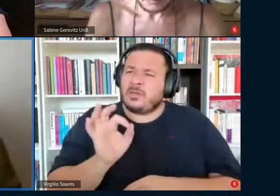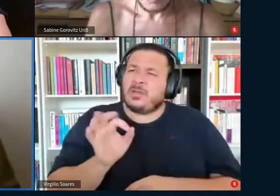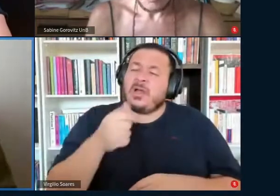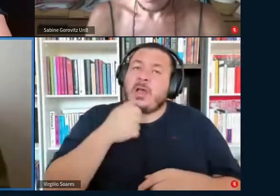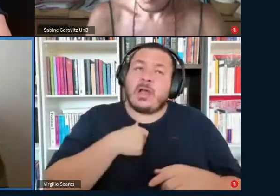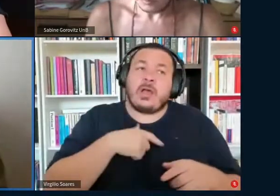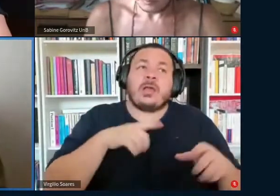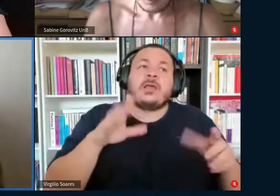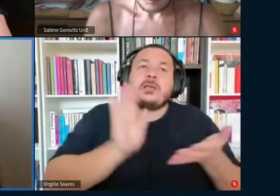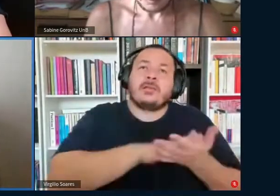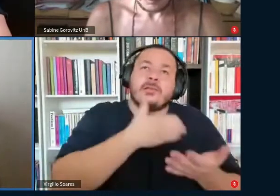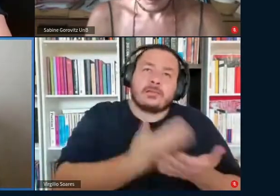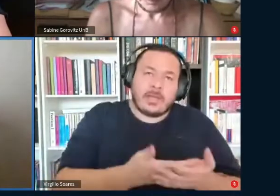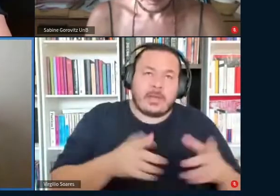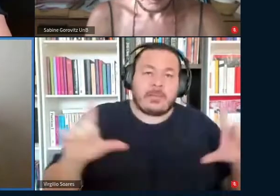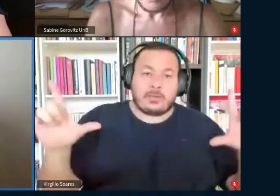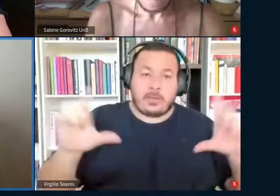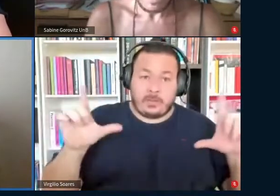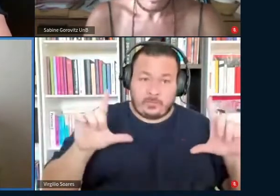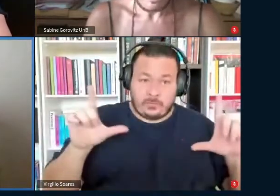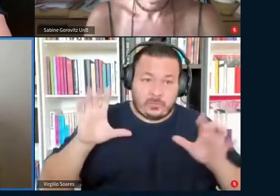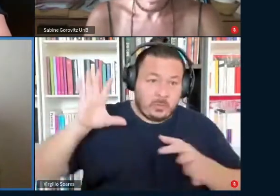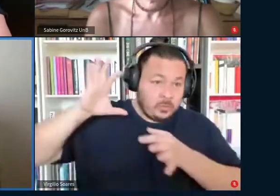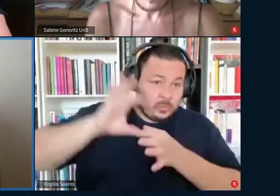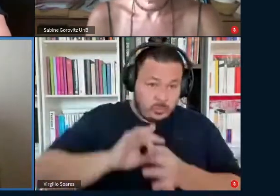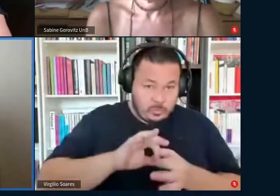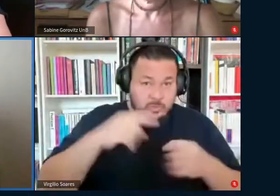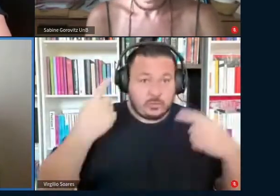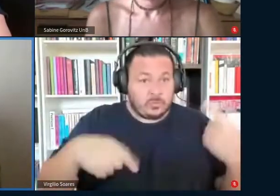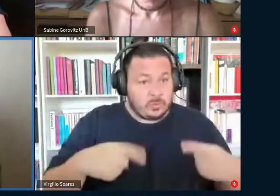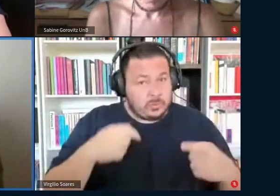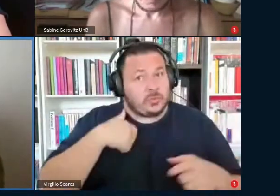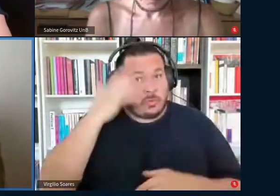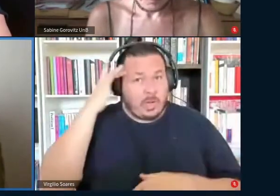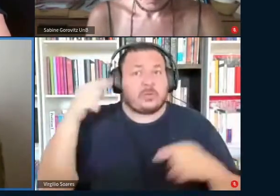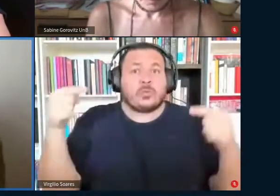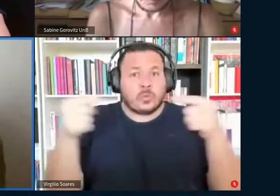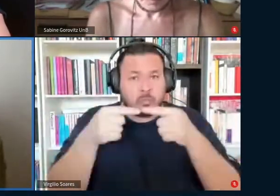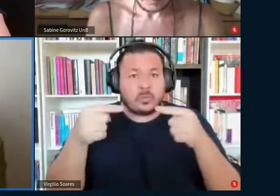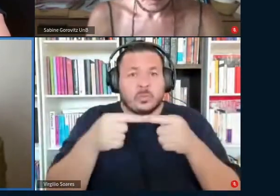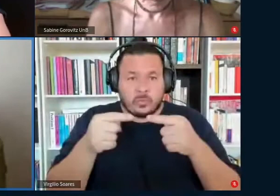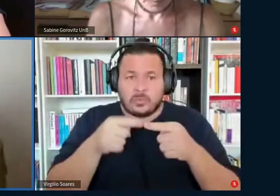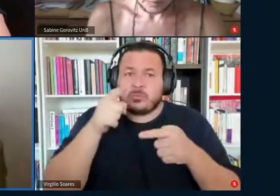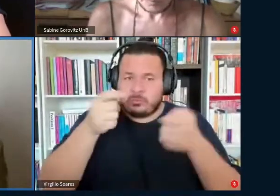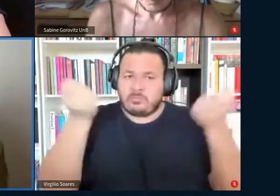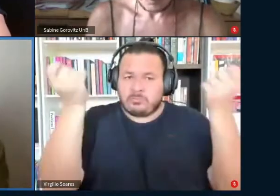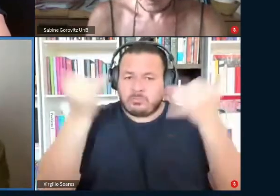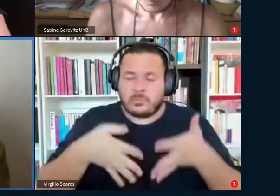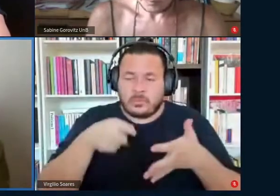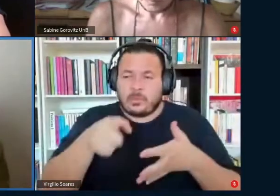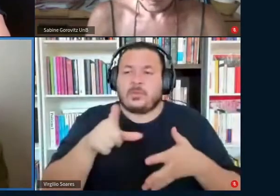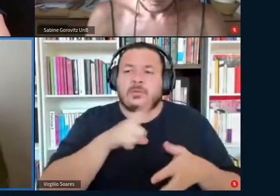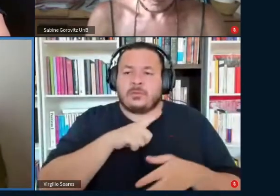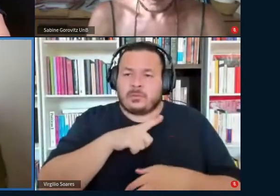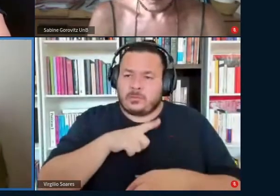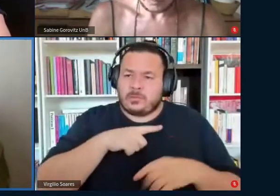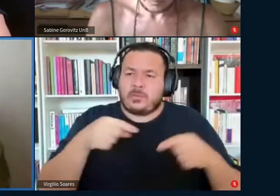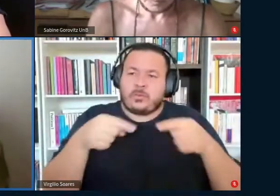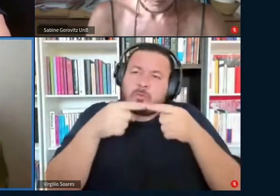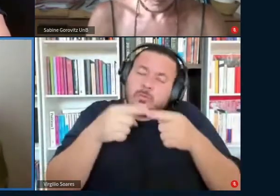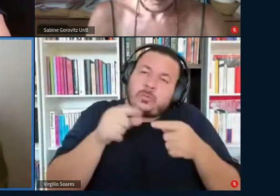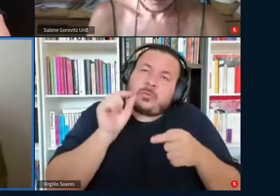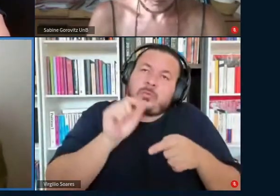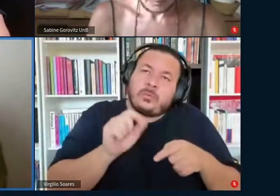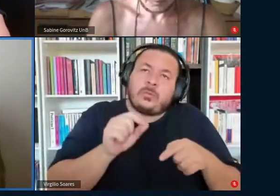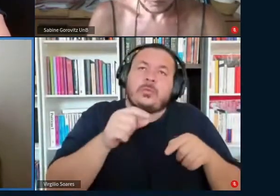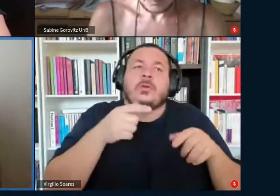contexto político. Acho que está coerente, tá, o que você fez. Eu acho que é isso mesmo, está dentro dos parâmetros que a gente chama de